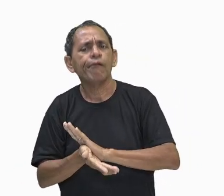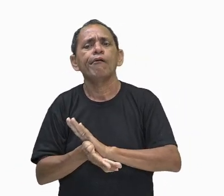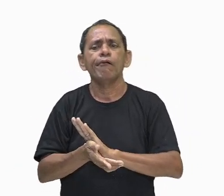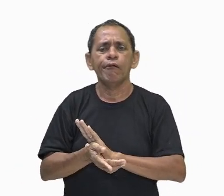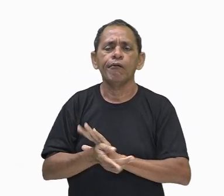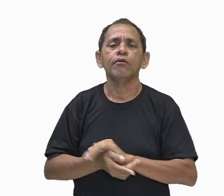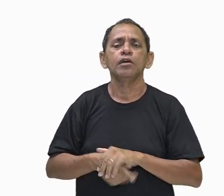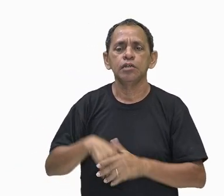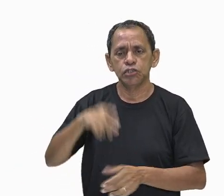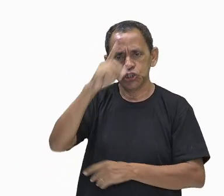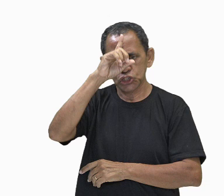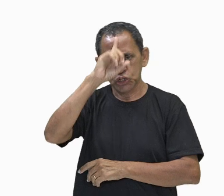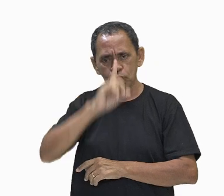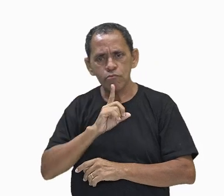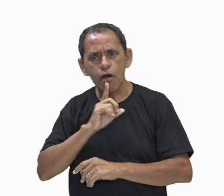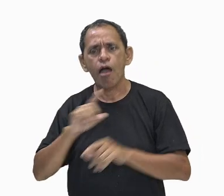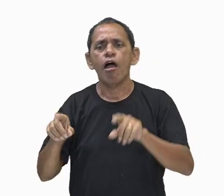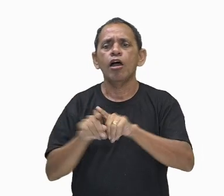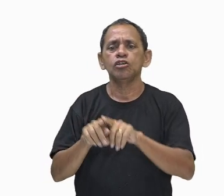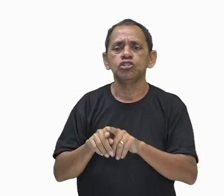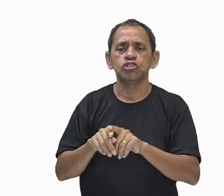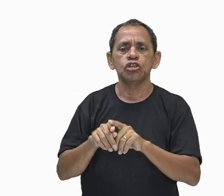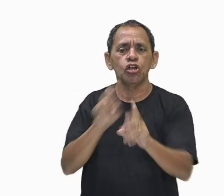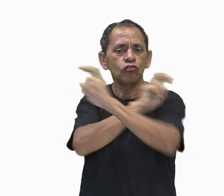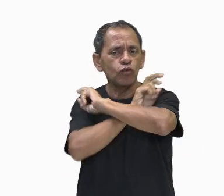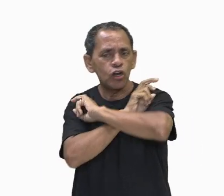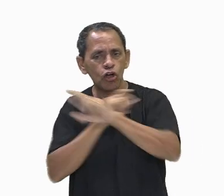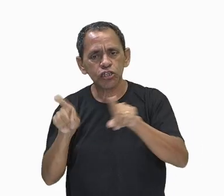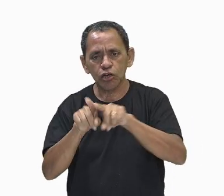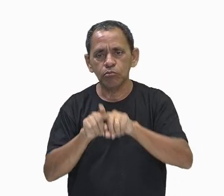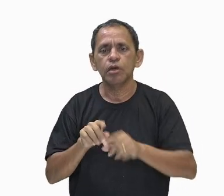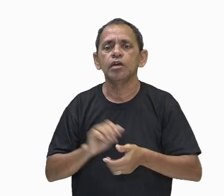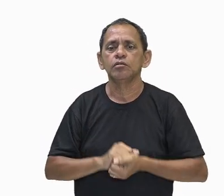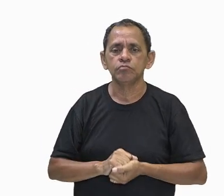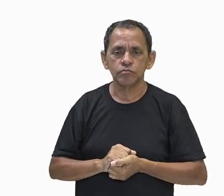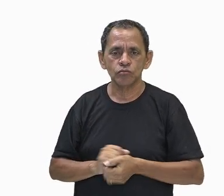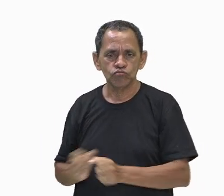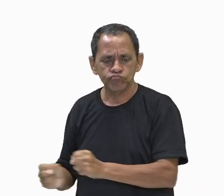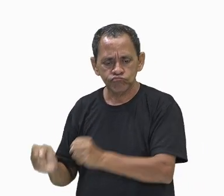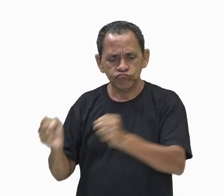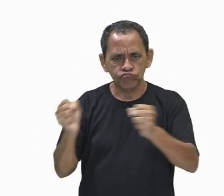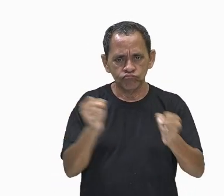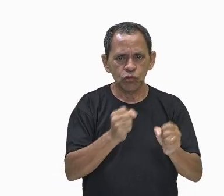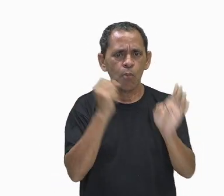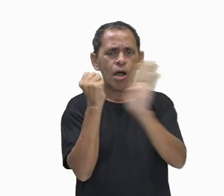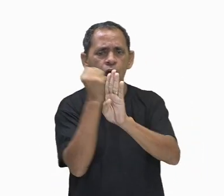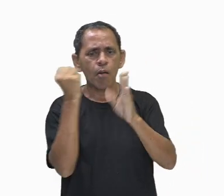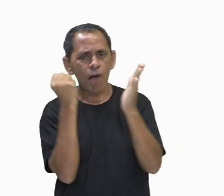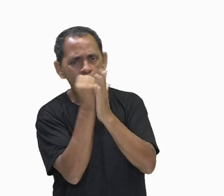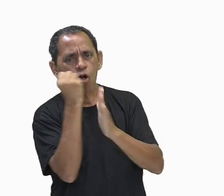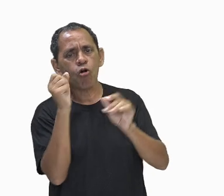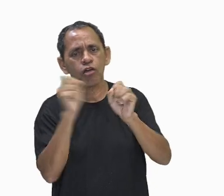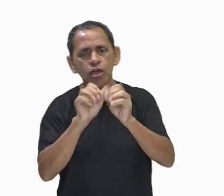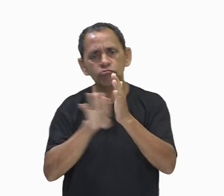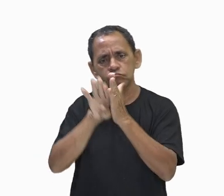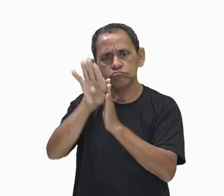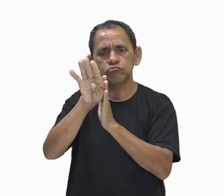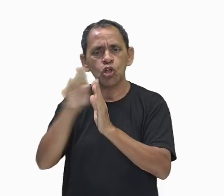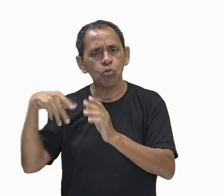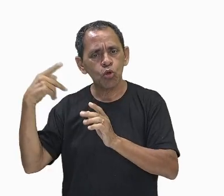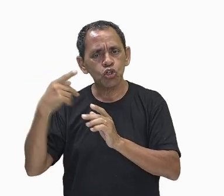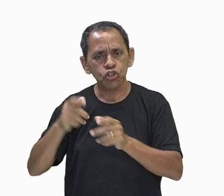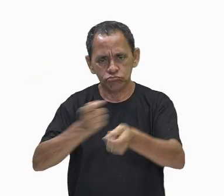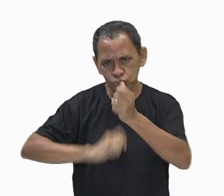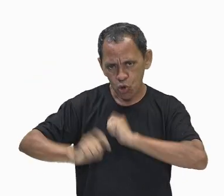na sequência, foi possível recuperar a estabilidade. A nova fase marcou um período de prosperidade política e econômica